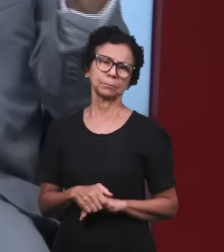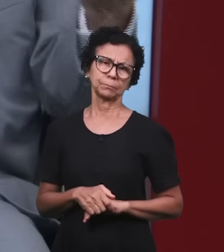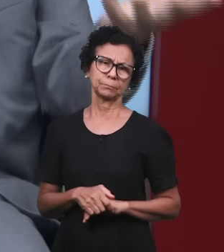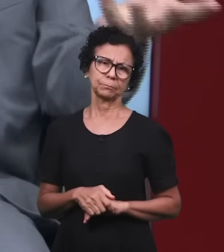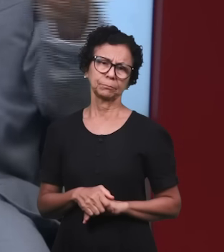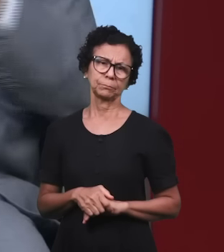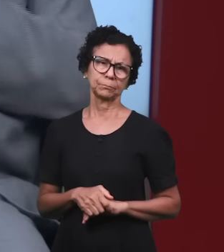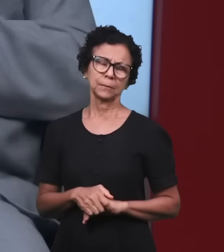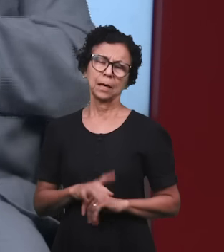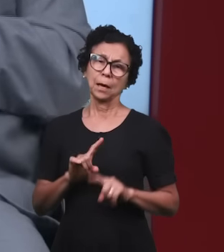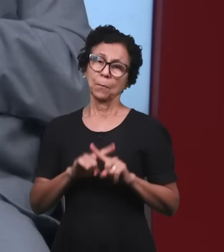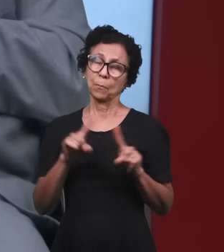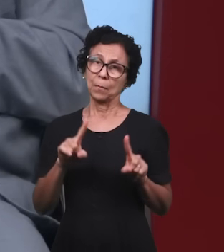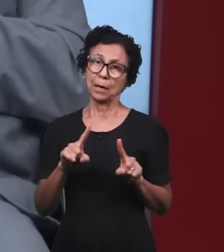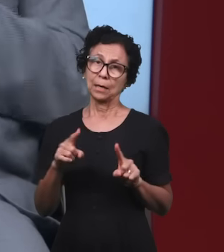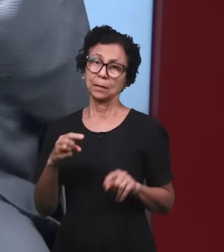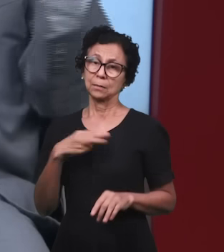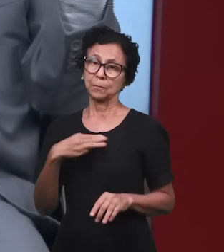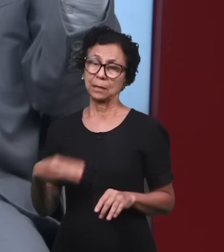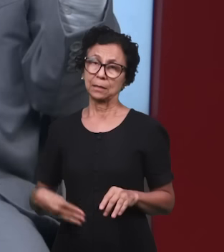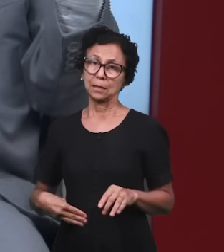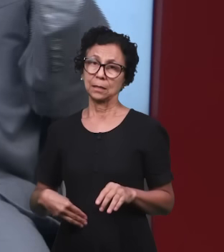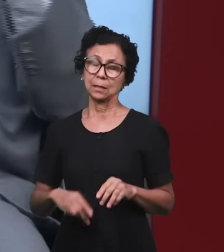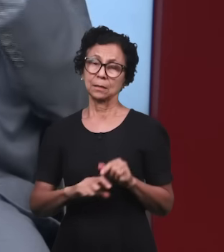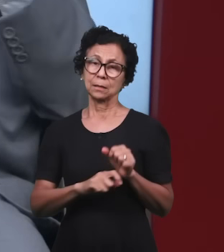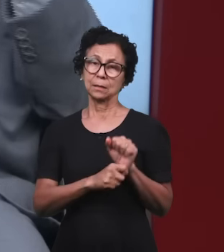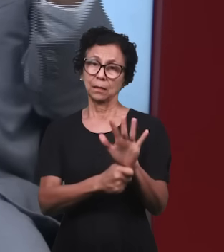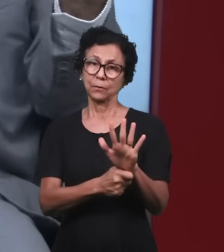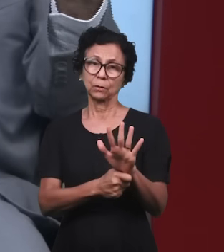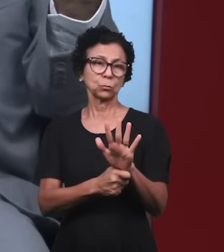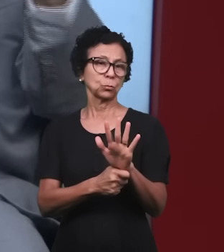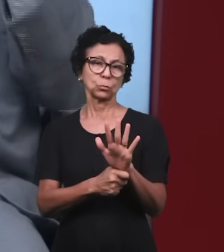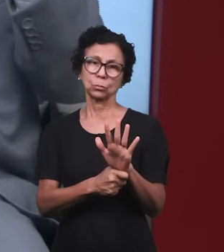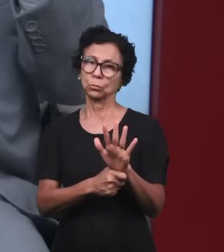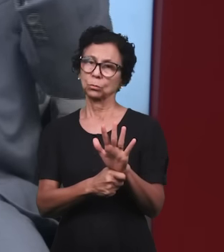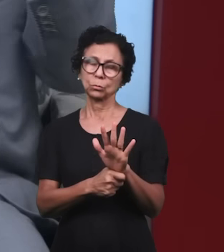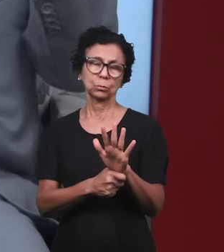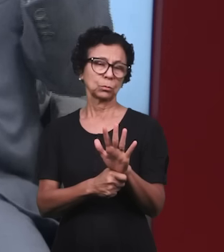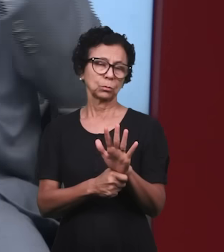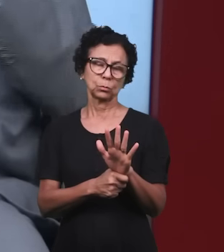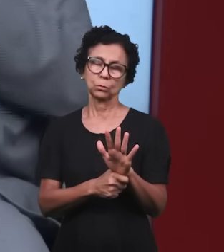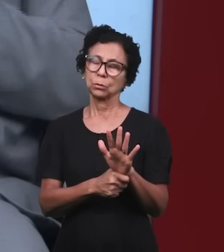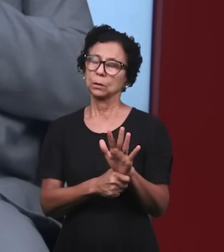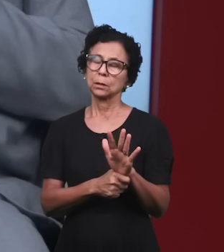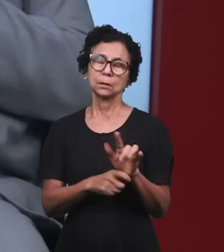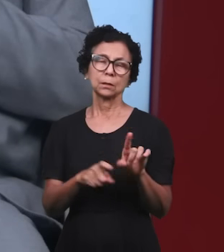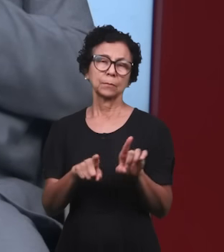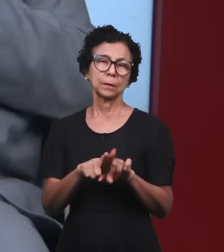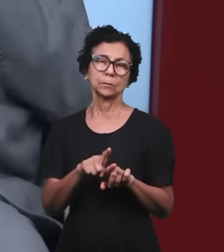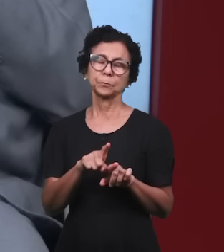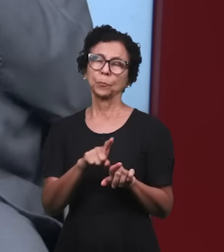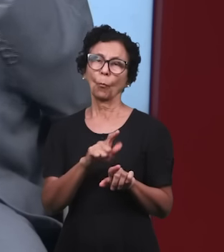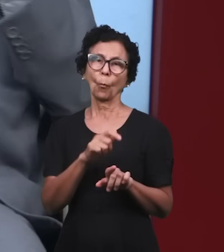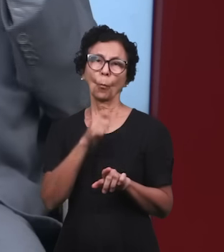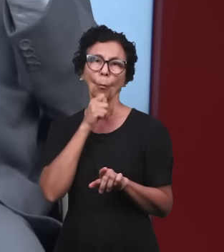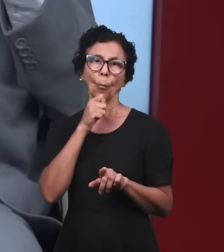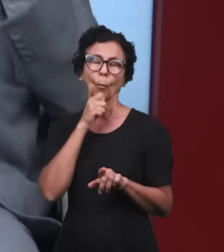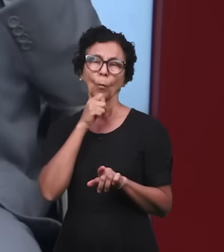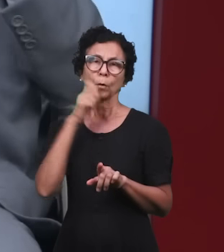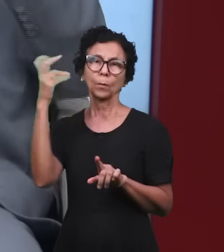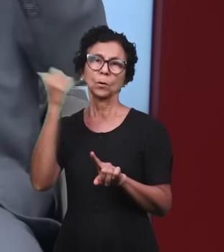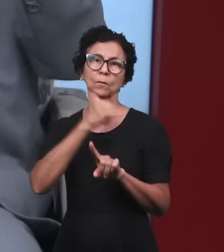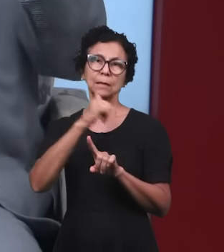lhe foi revelado o Messias, não obstante as profecias antecedentes.